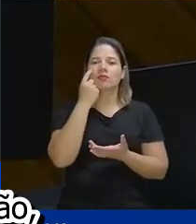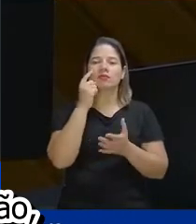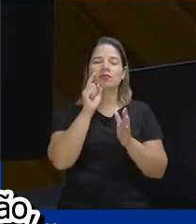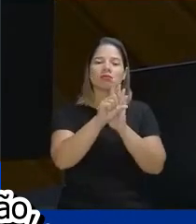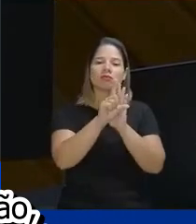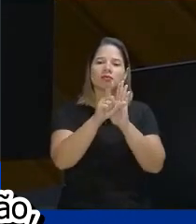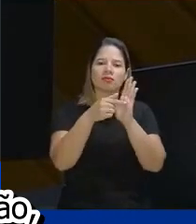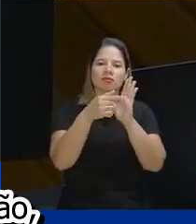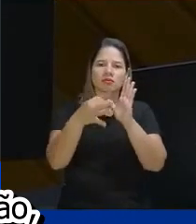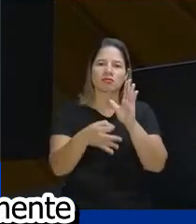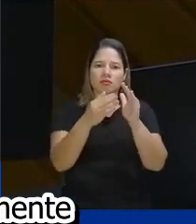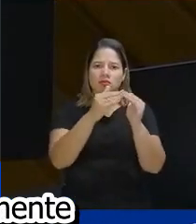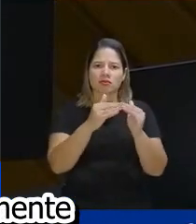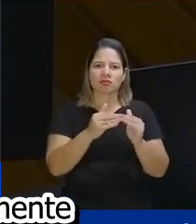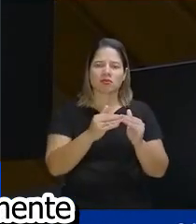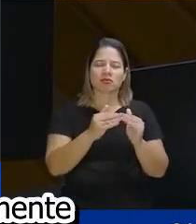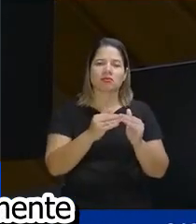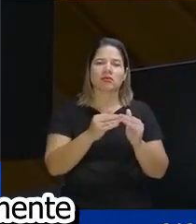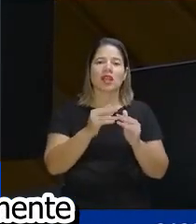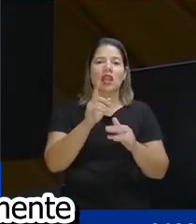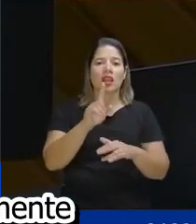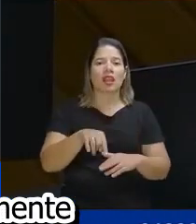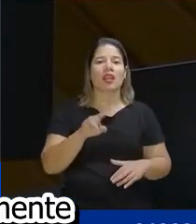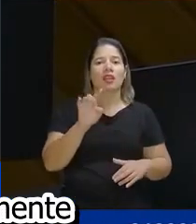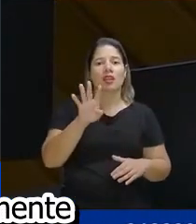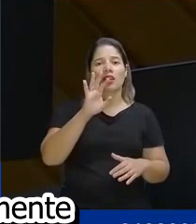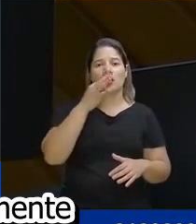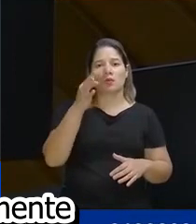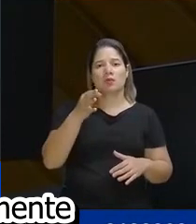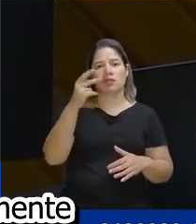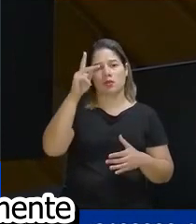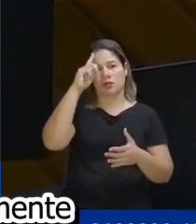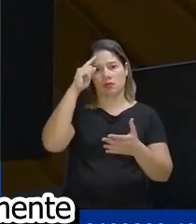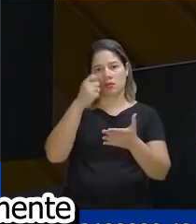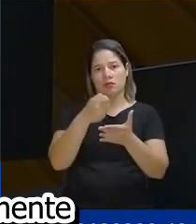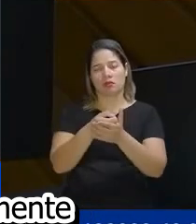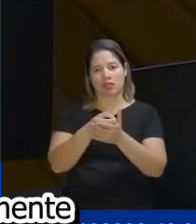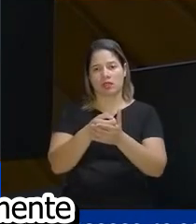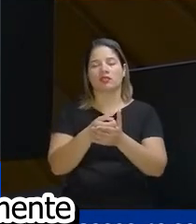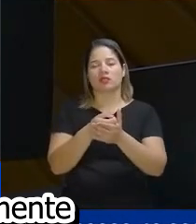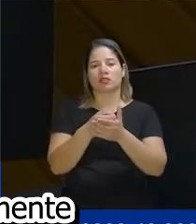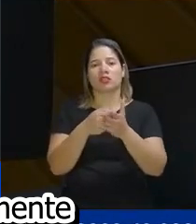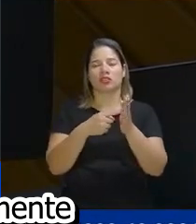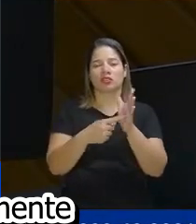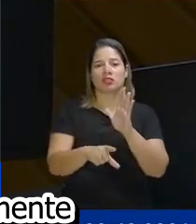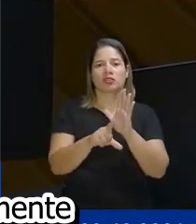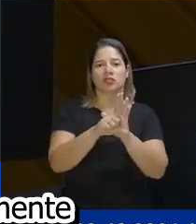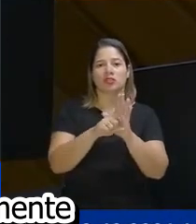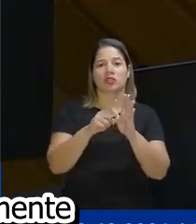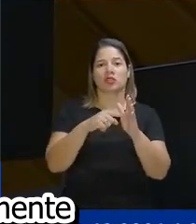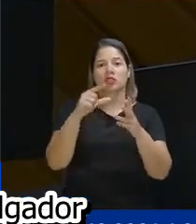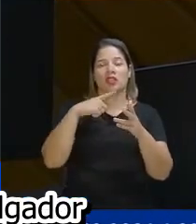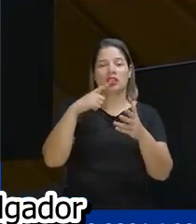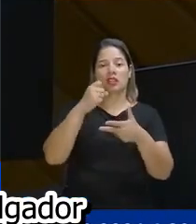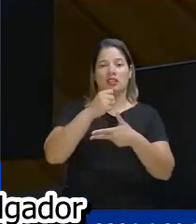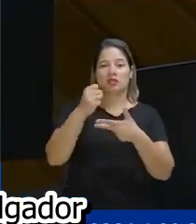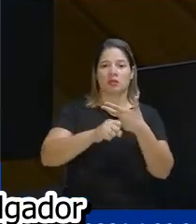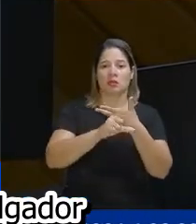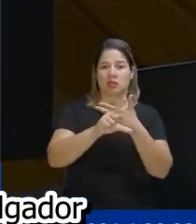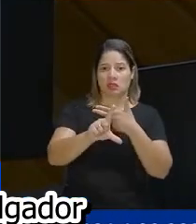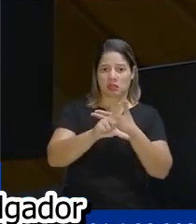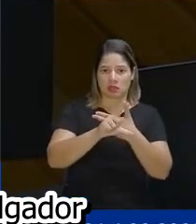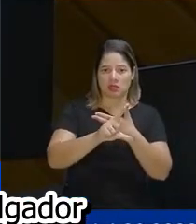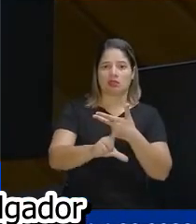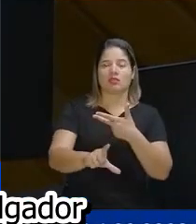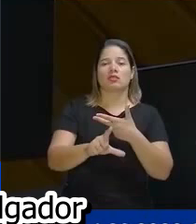demonstram claramente que se trata de uma opção legislativa de assim fazê-lo, o que é constitucionalmente assegurado ao Poder Legislativo e deve ser respeitado pelos